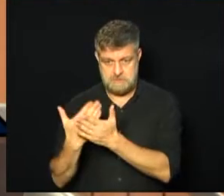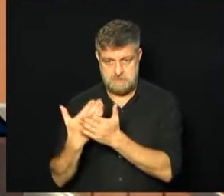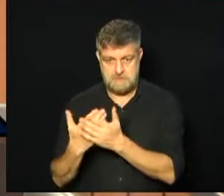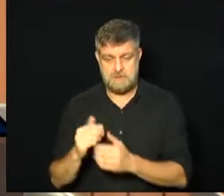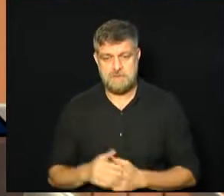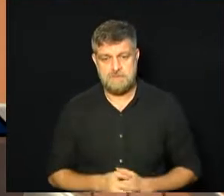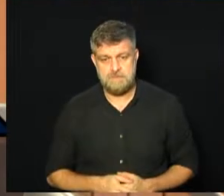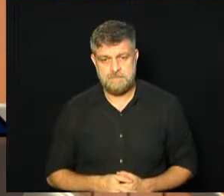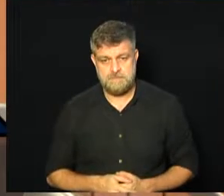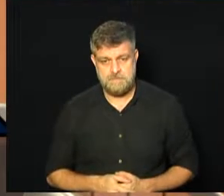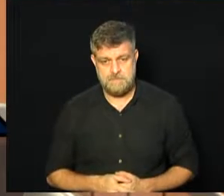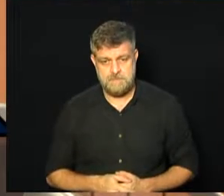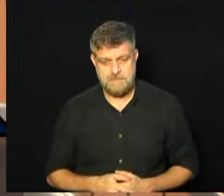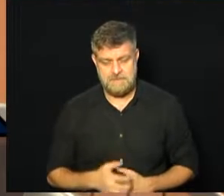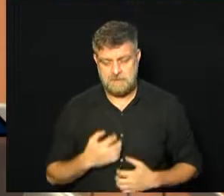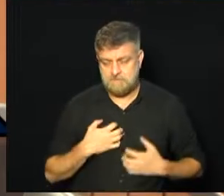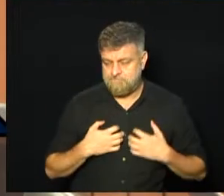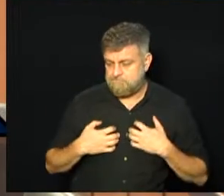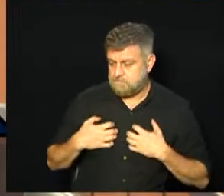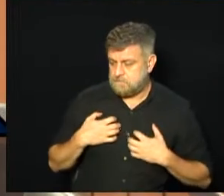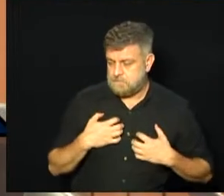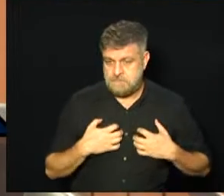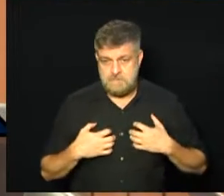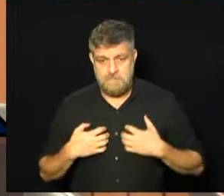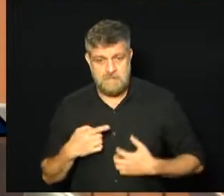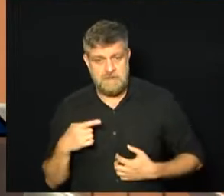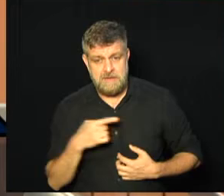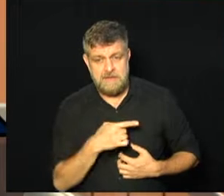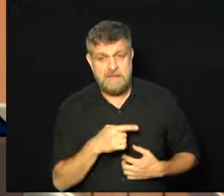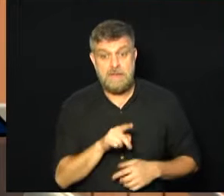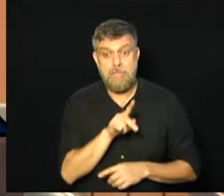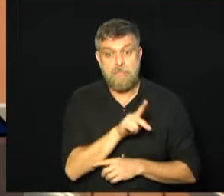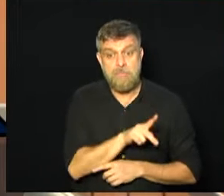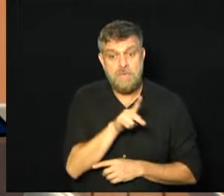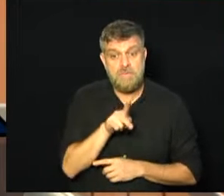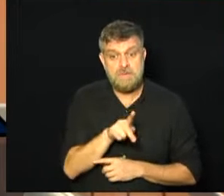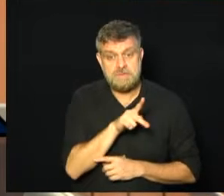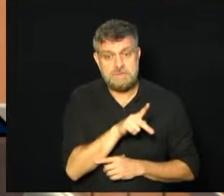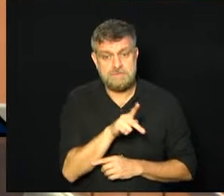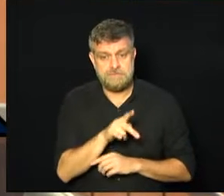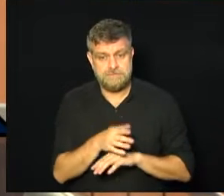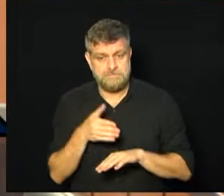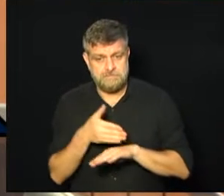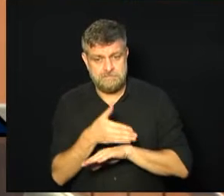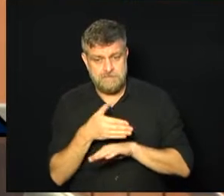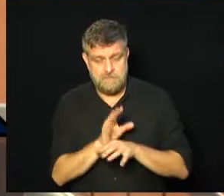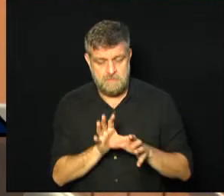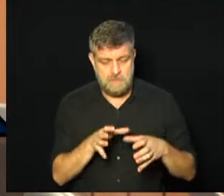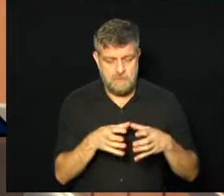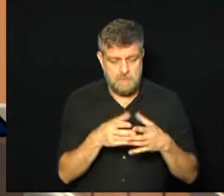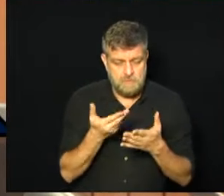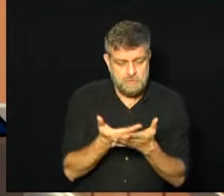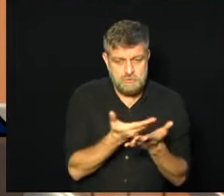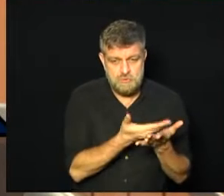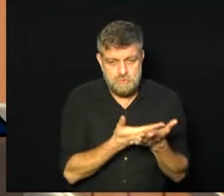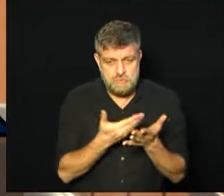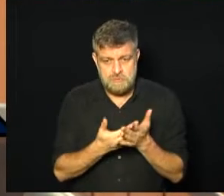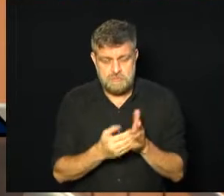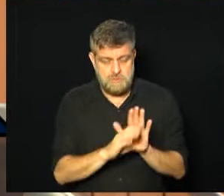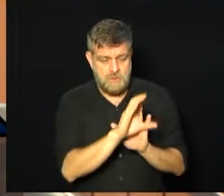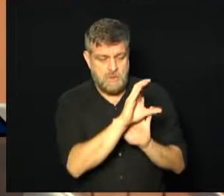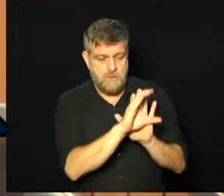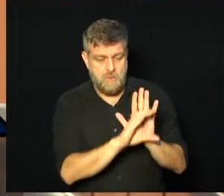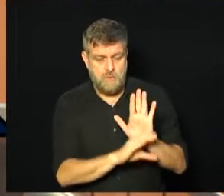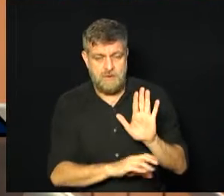Em sua inquietação professoral, ele participou de grupo de estudos sobre currículos de